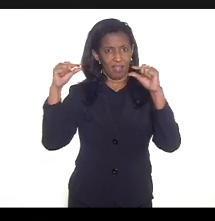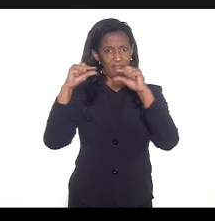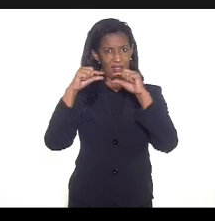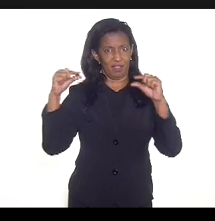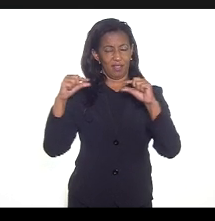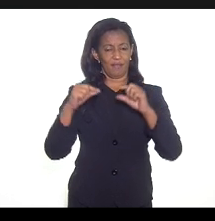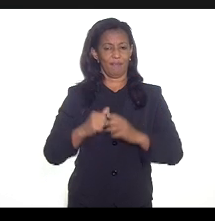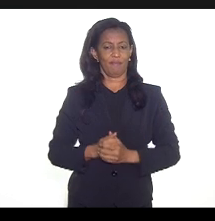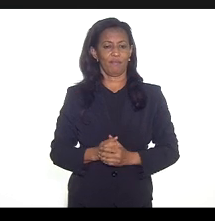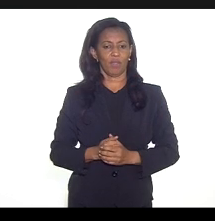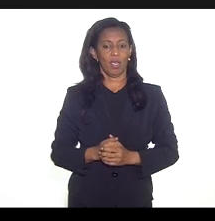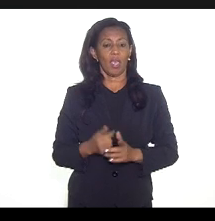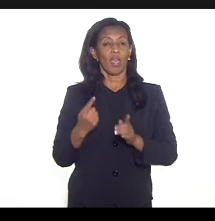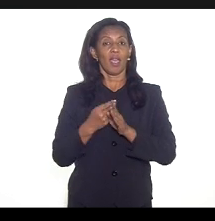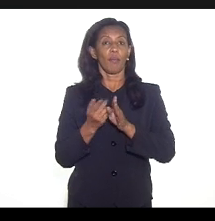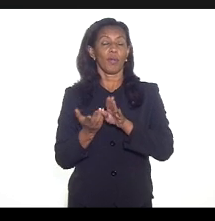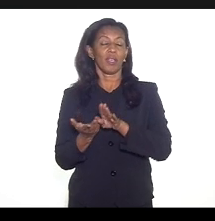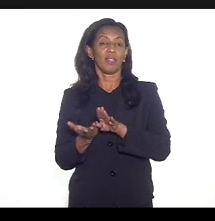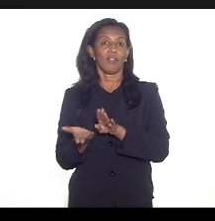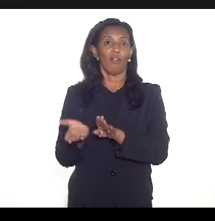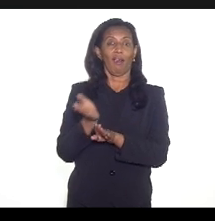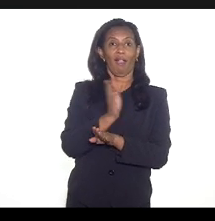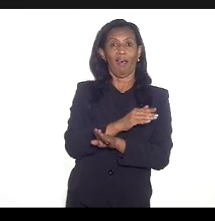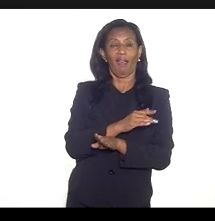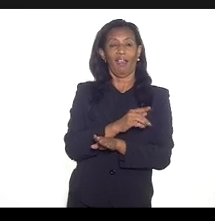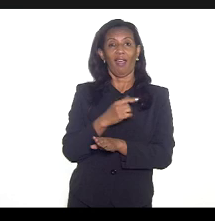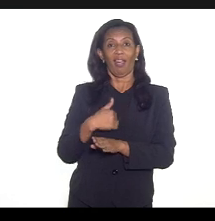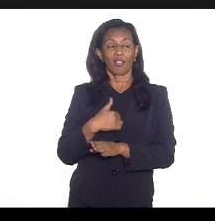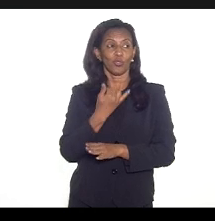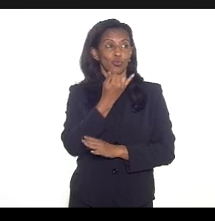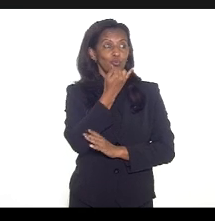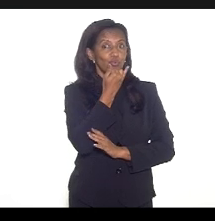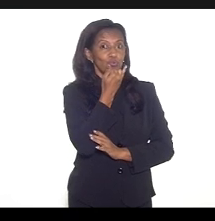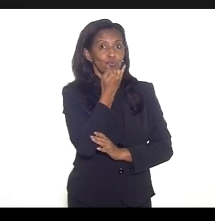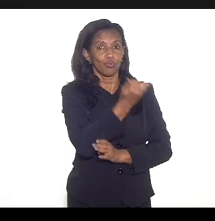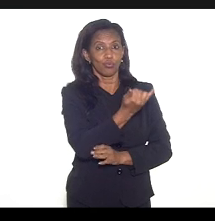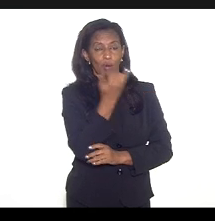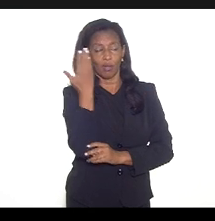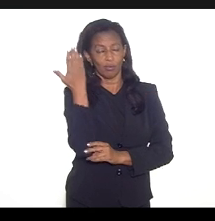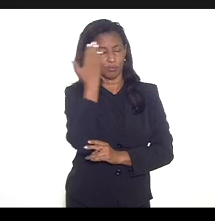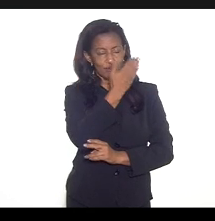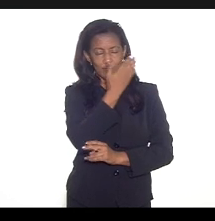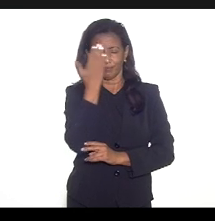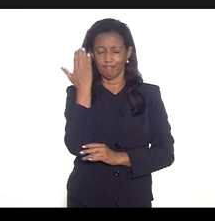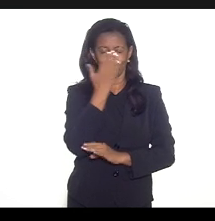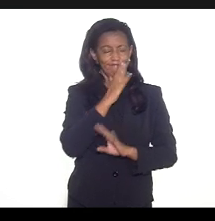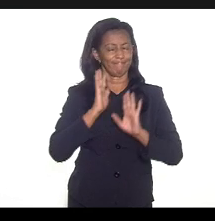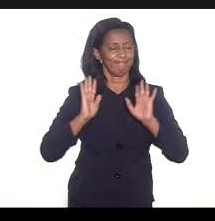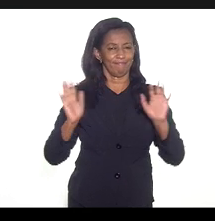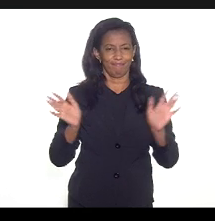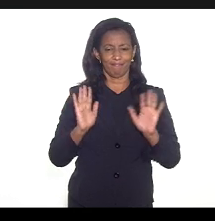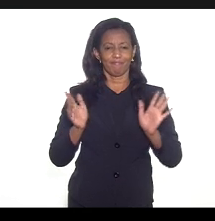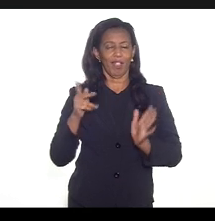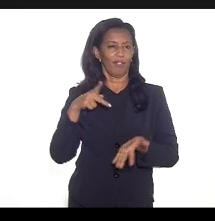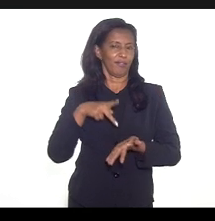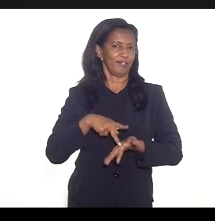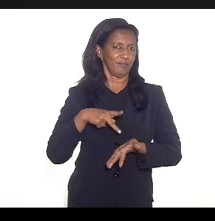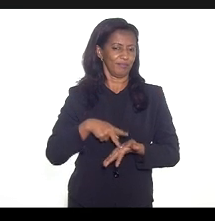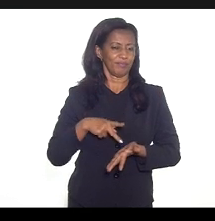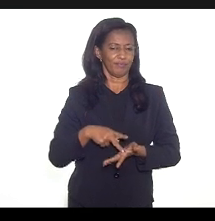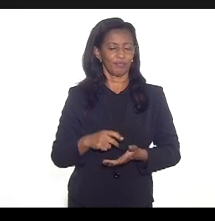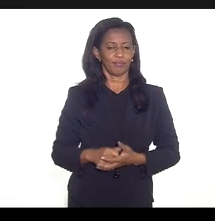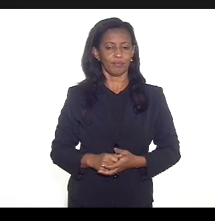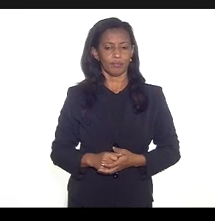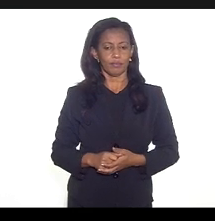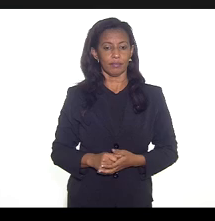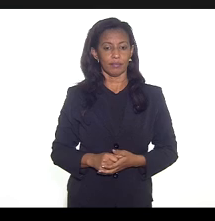como teve que antecipar a fala eu que não vi. Das outras. Tá. Foi verdade. Teve que antecipar. Então,